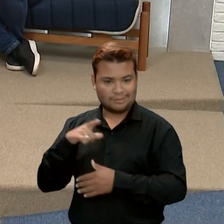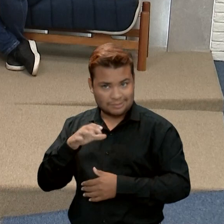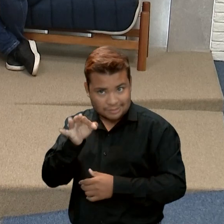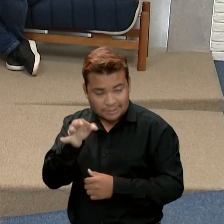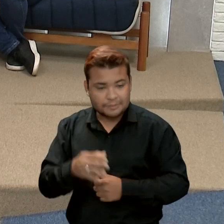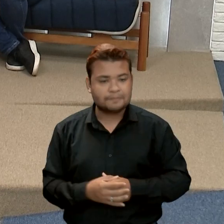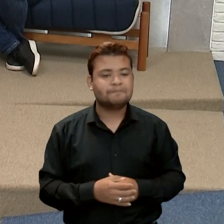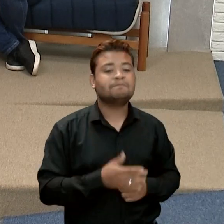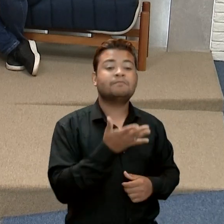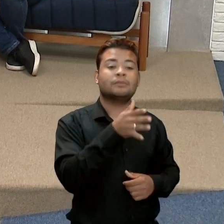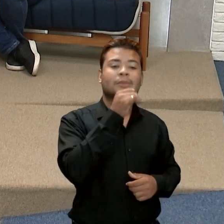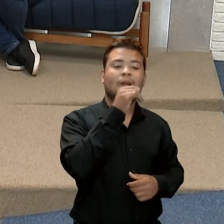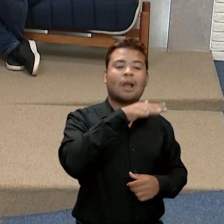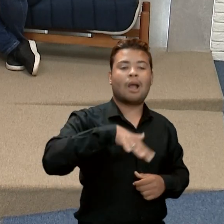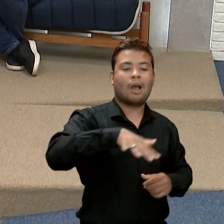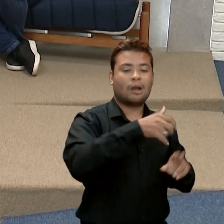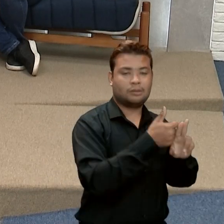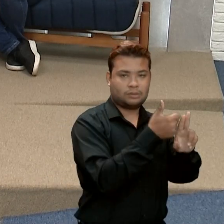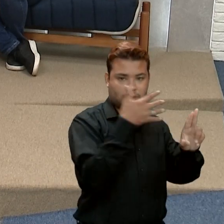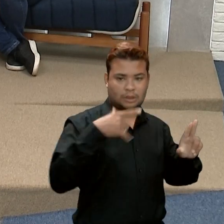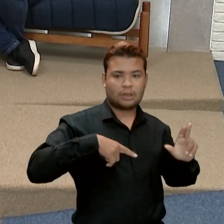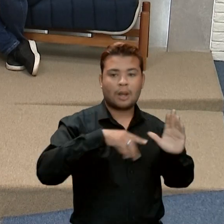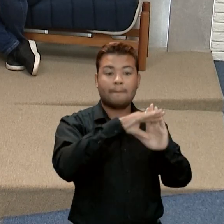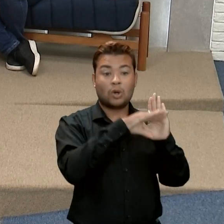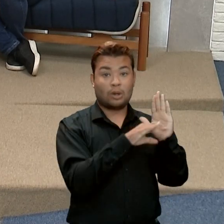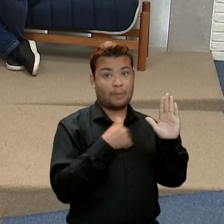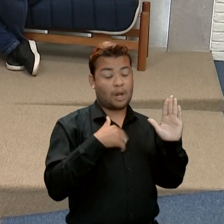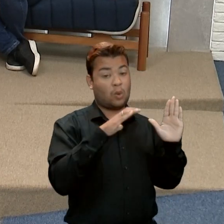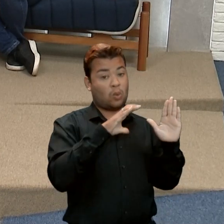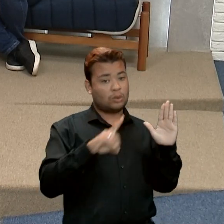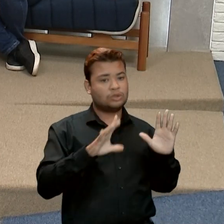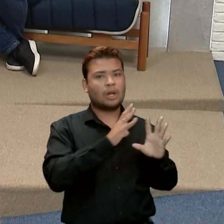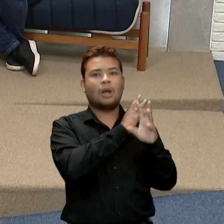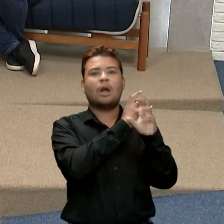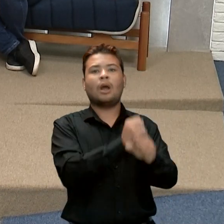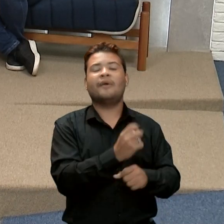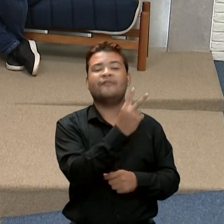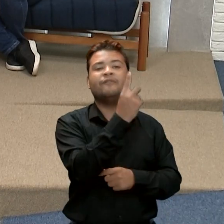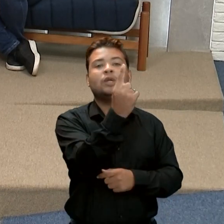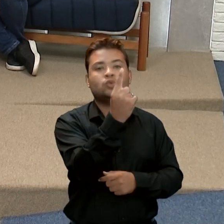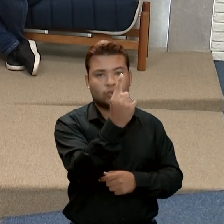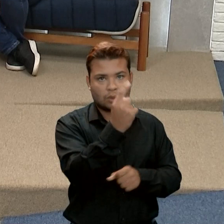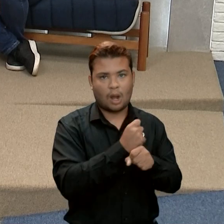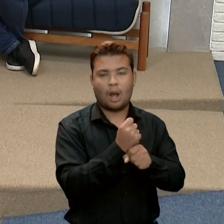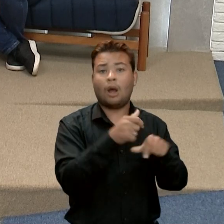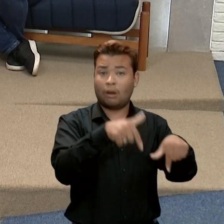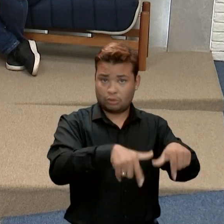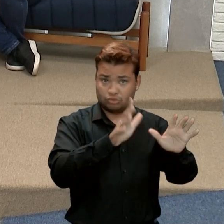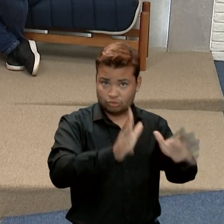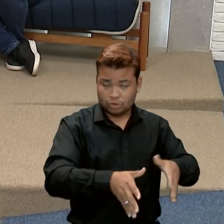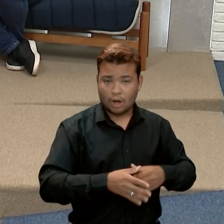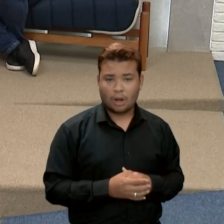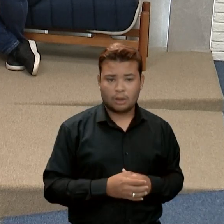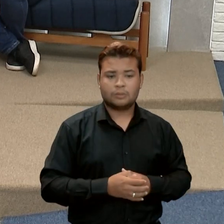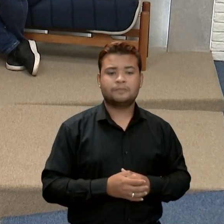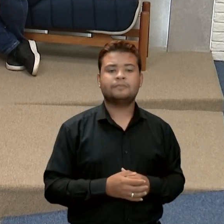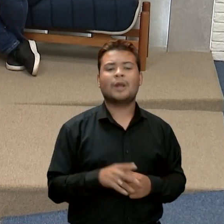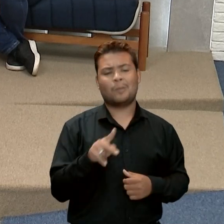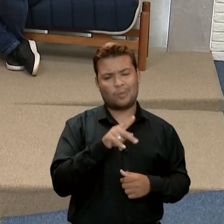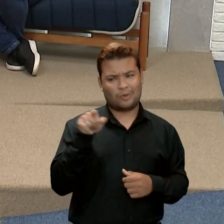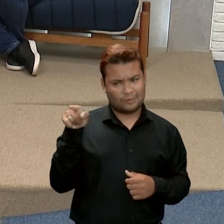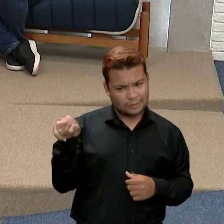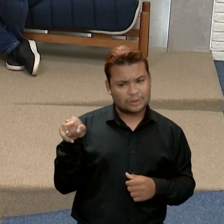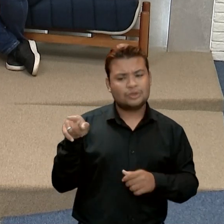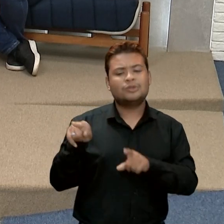gente na área de extensão, né? Esse programa que eu coordeno há 21 anos aqui no mercado da construção civil regional, a professora